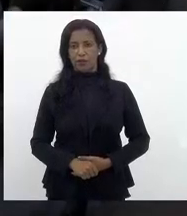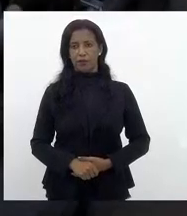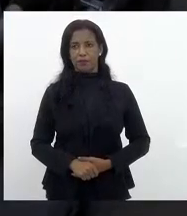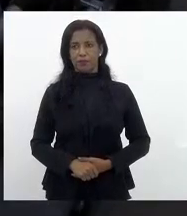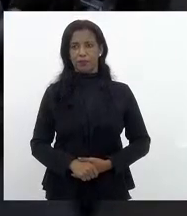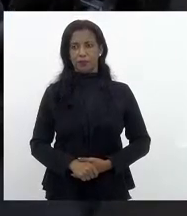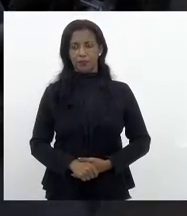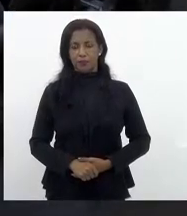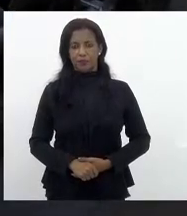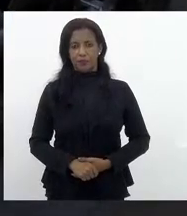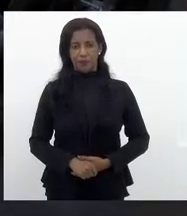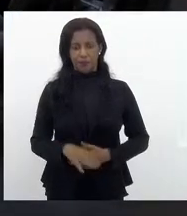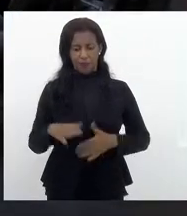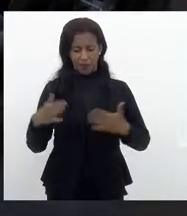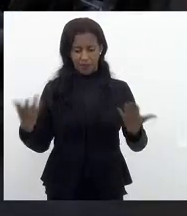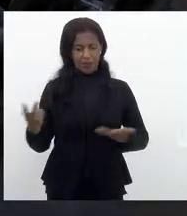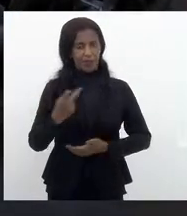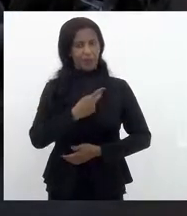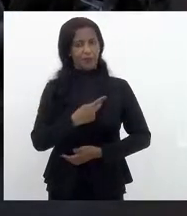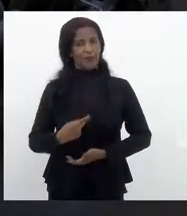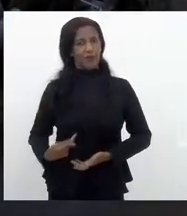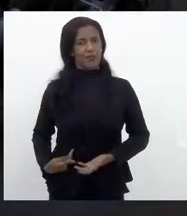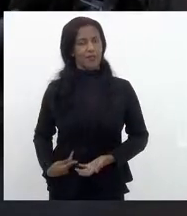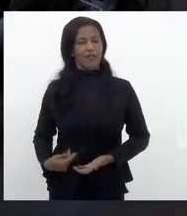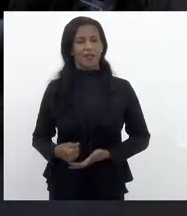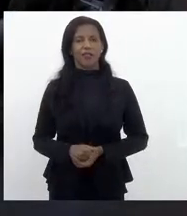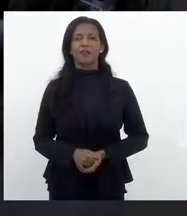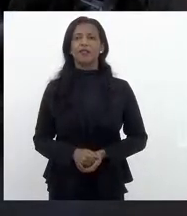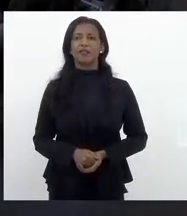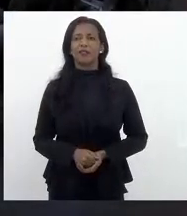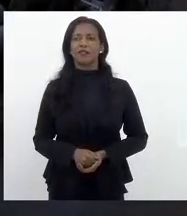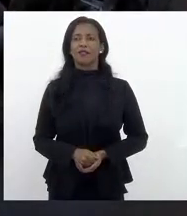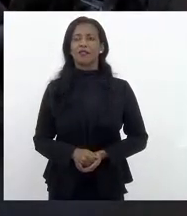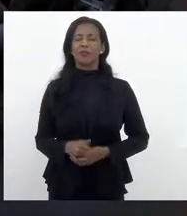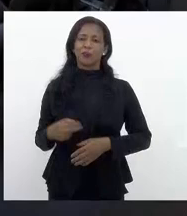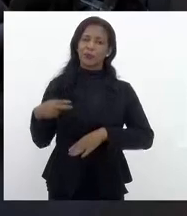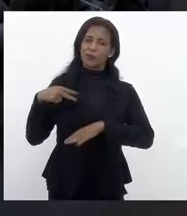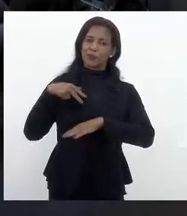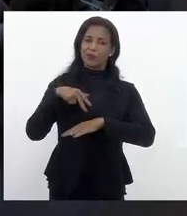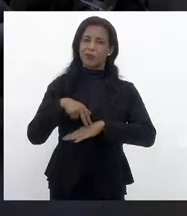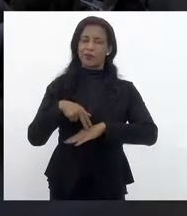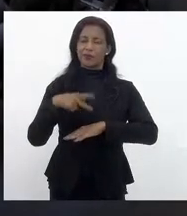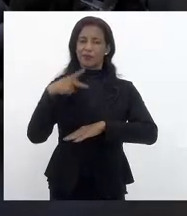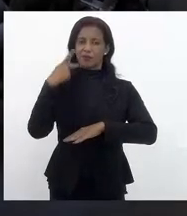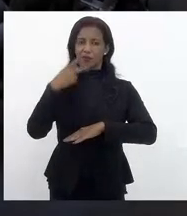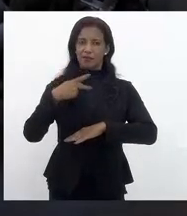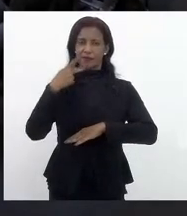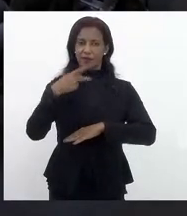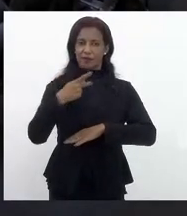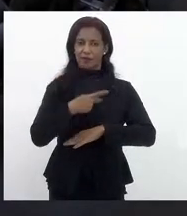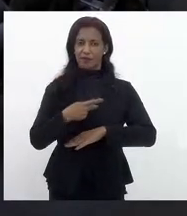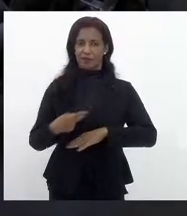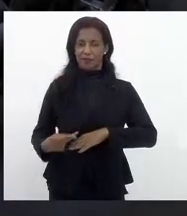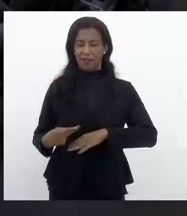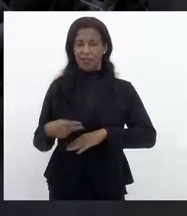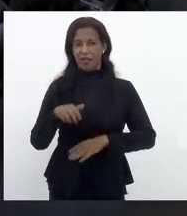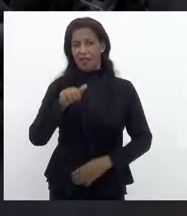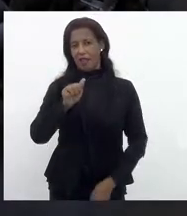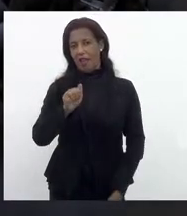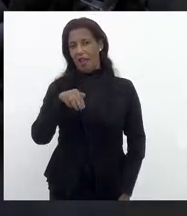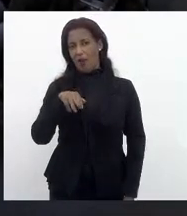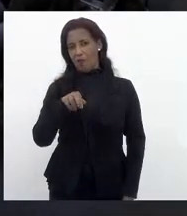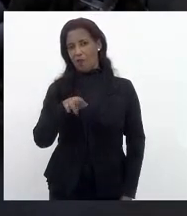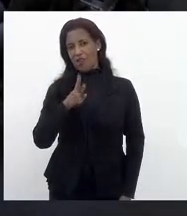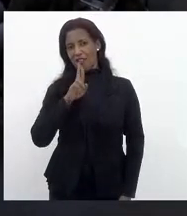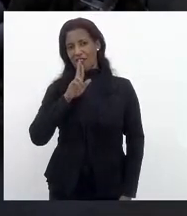o show Presidente usando da prerrogativa do presidente Amorim